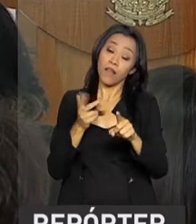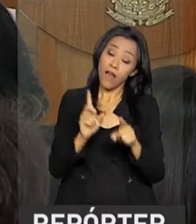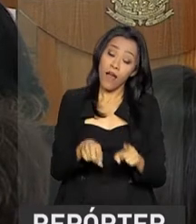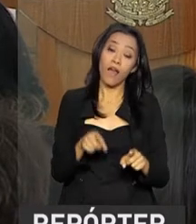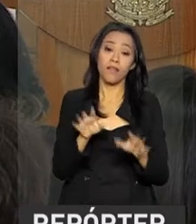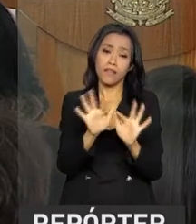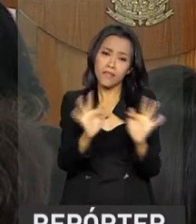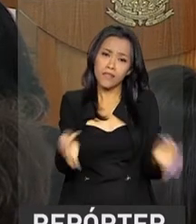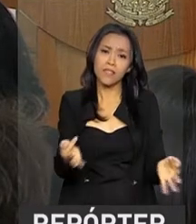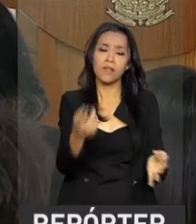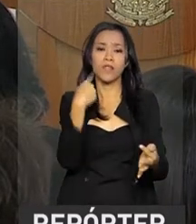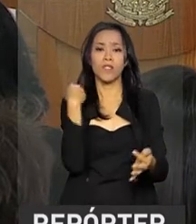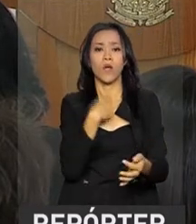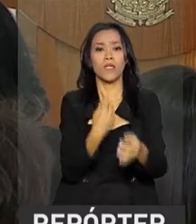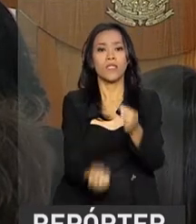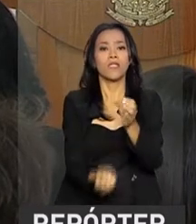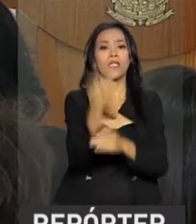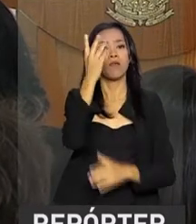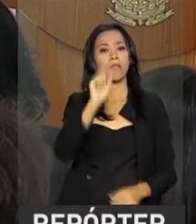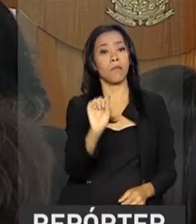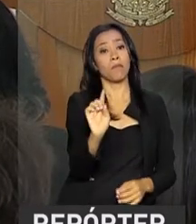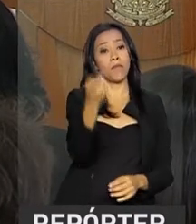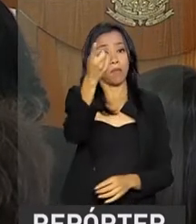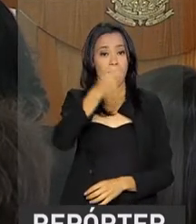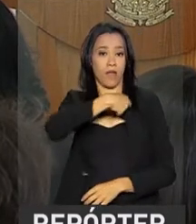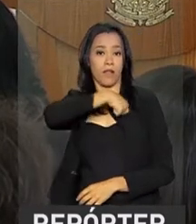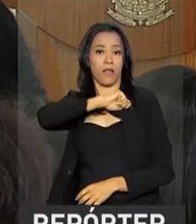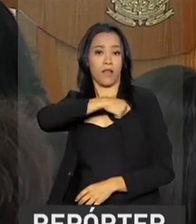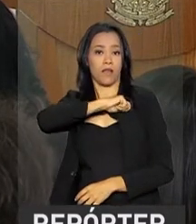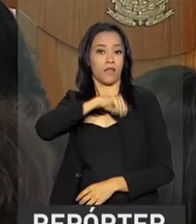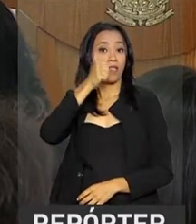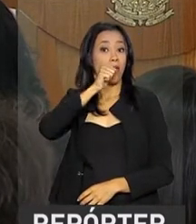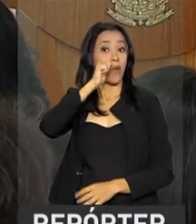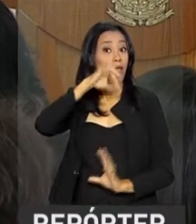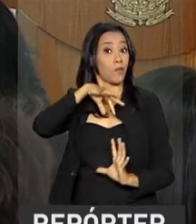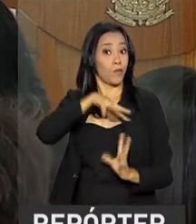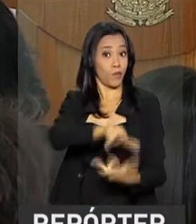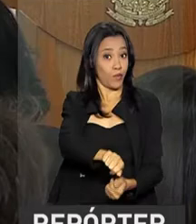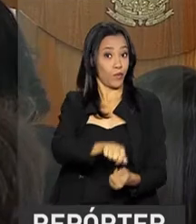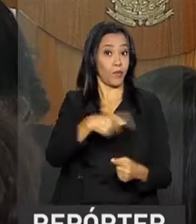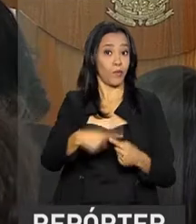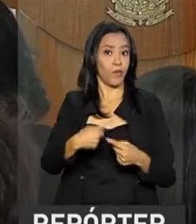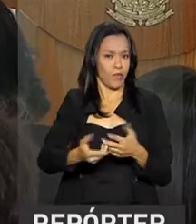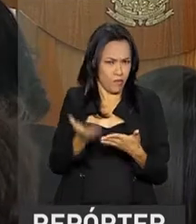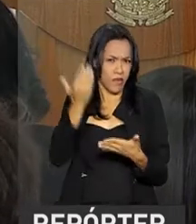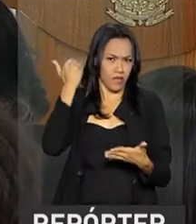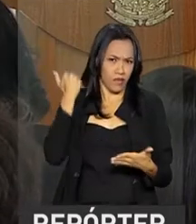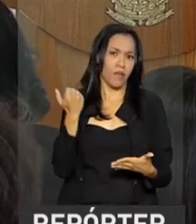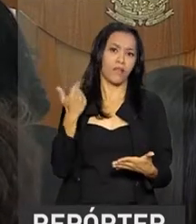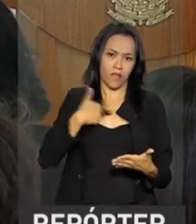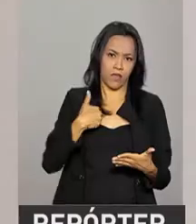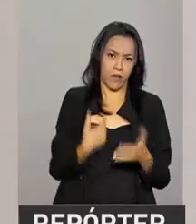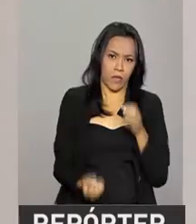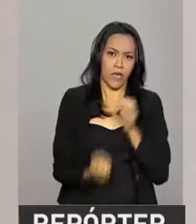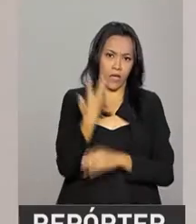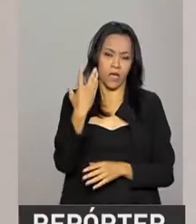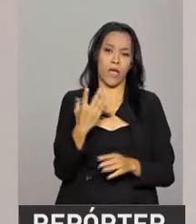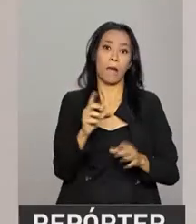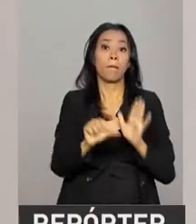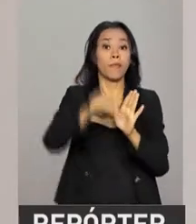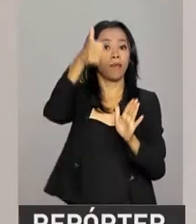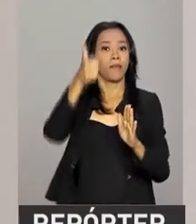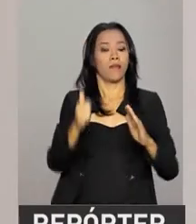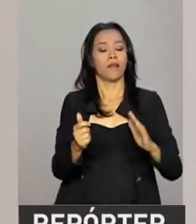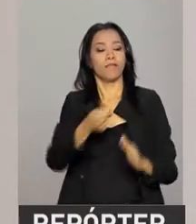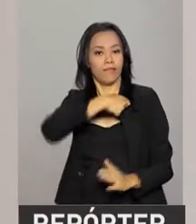criamos a primeira delegacia da mulher pensou eu do mundo porque naquela oportunidade vejam como foi importante esse